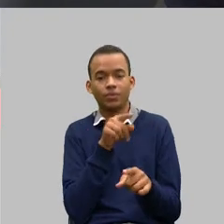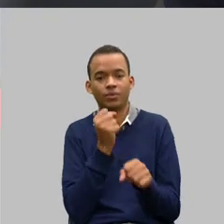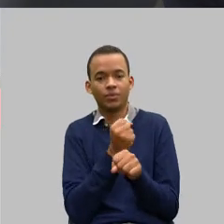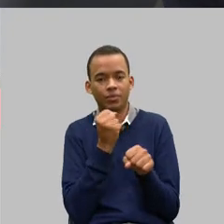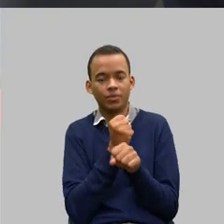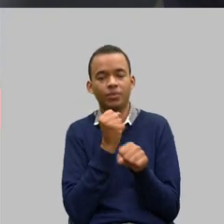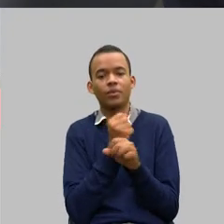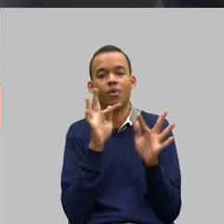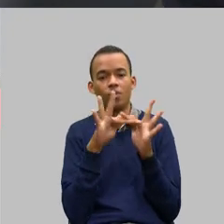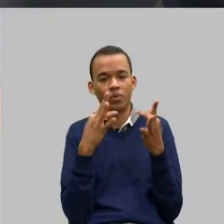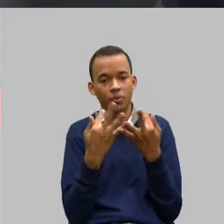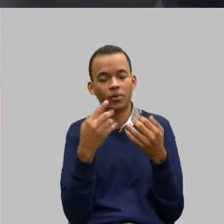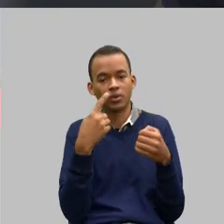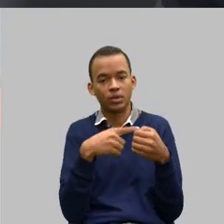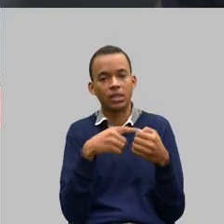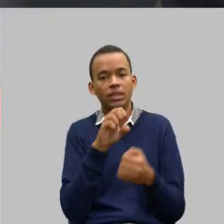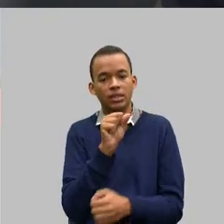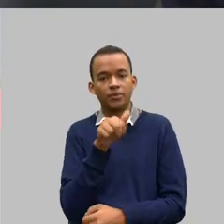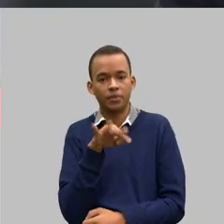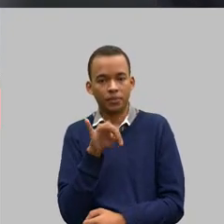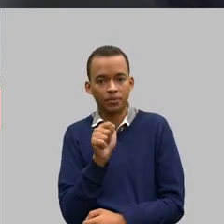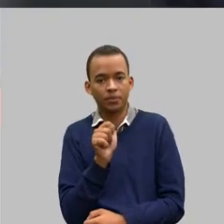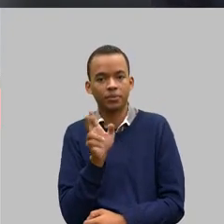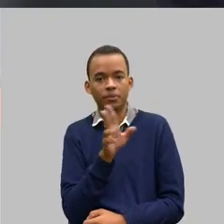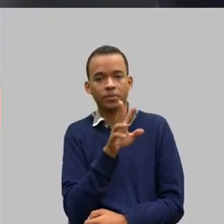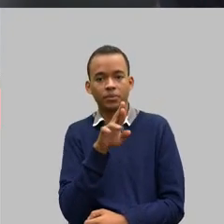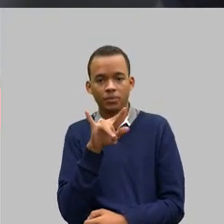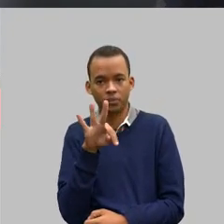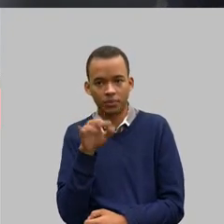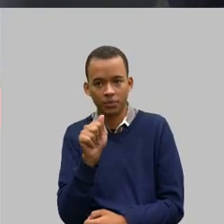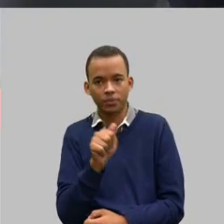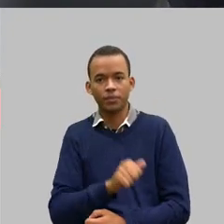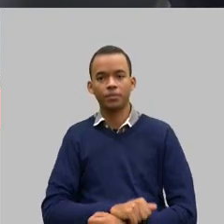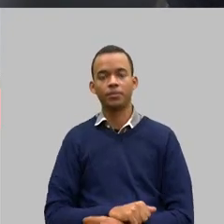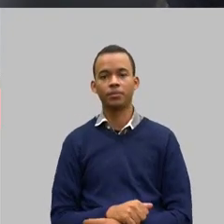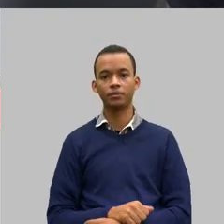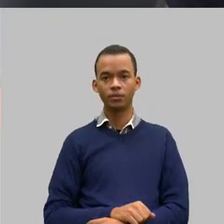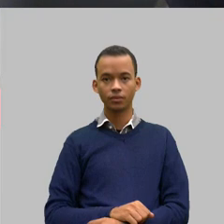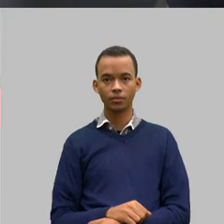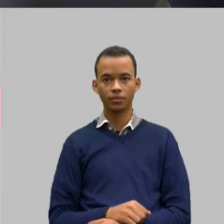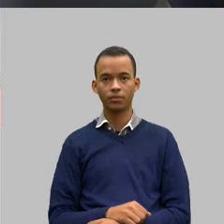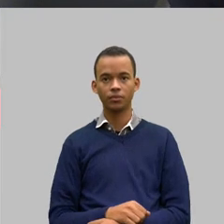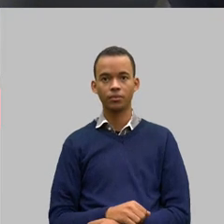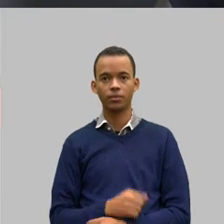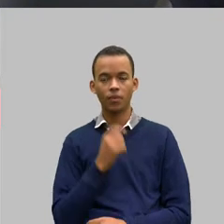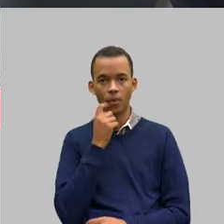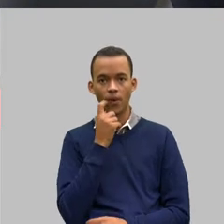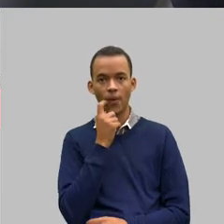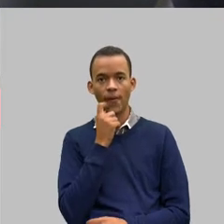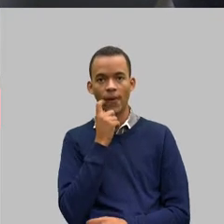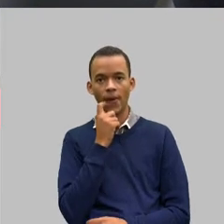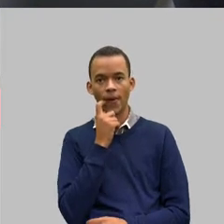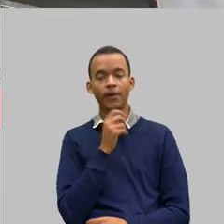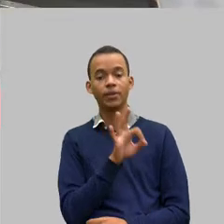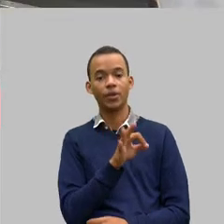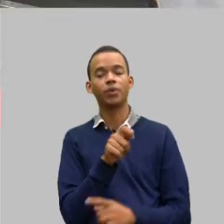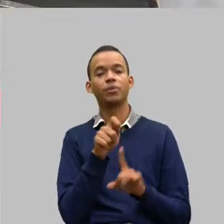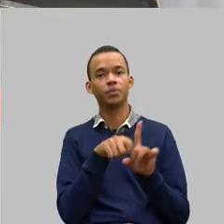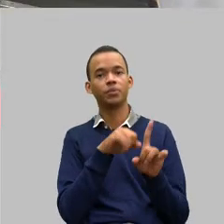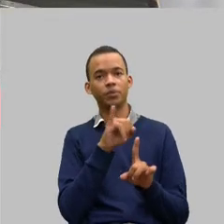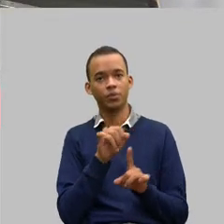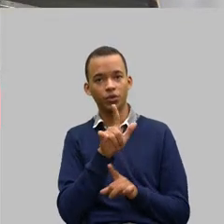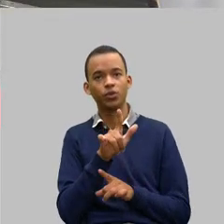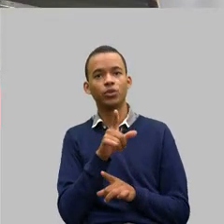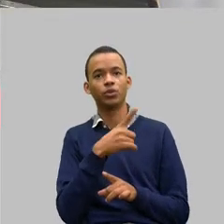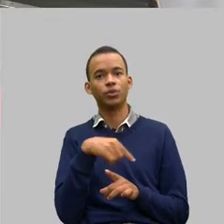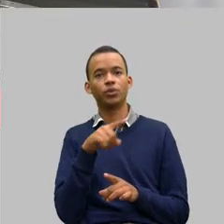nossa do nosso distrito de santa rita ainda em Julho nós vamos reinstalar o radar né foi o compromisso que eu